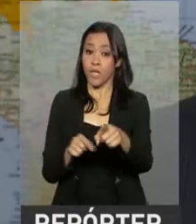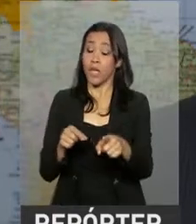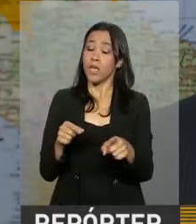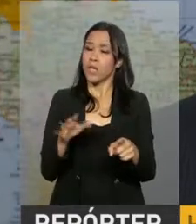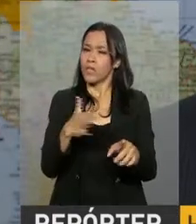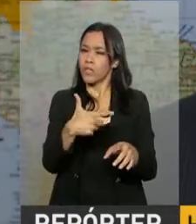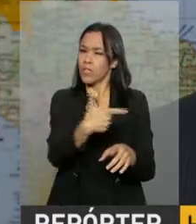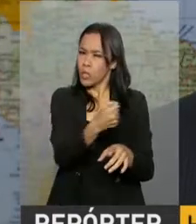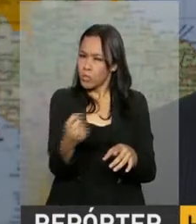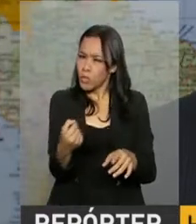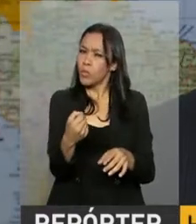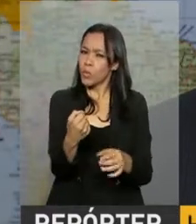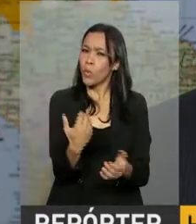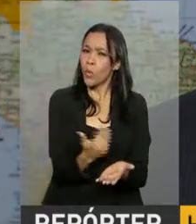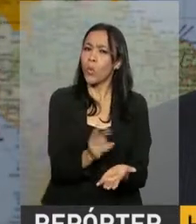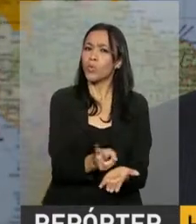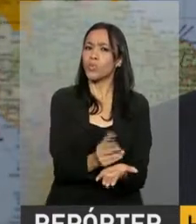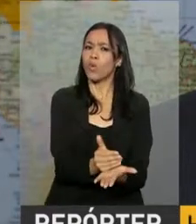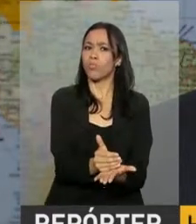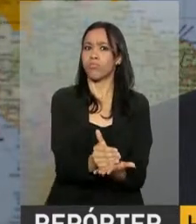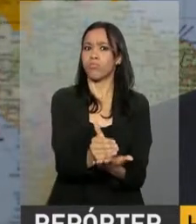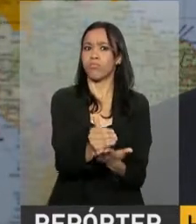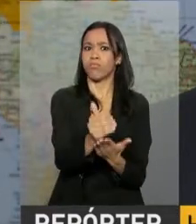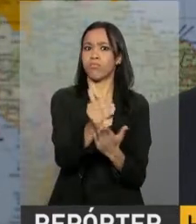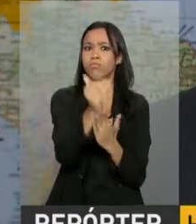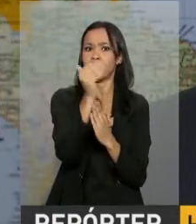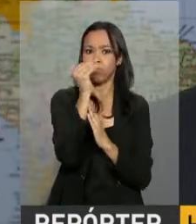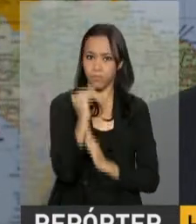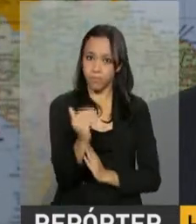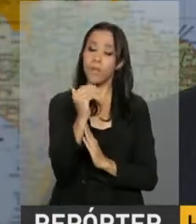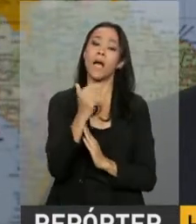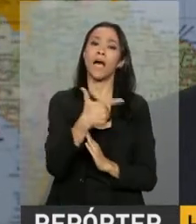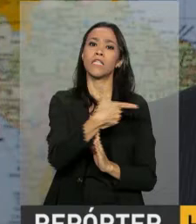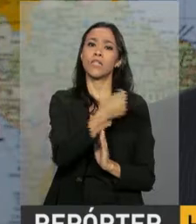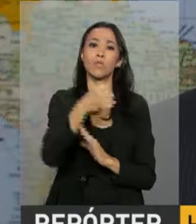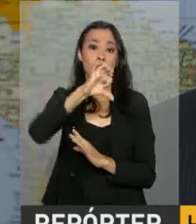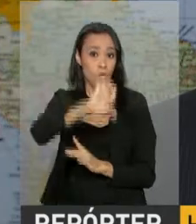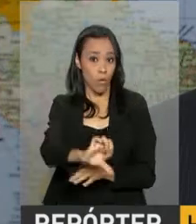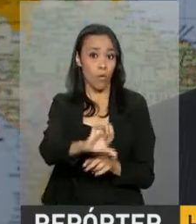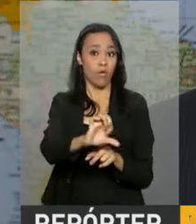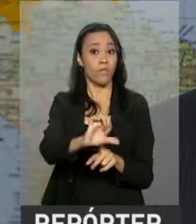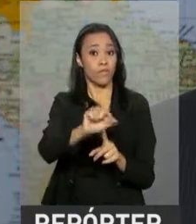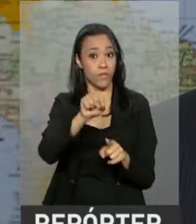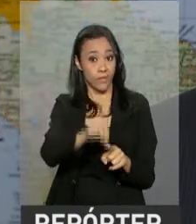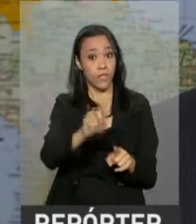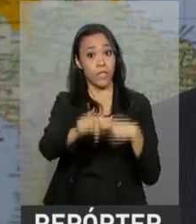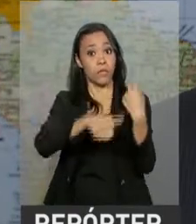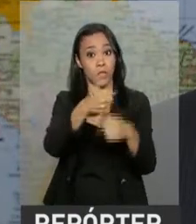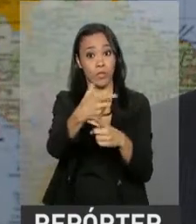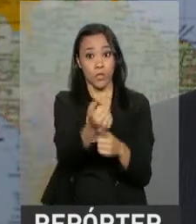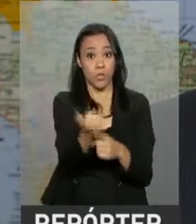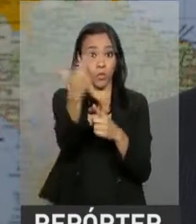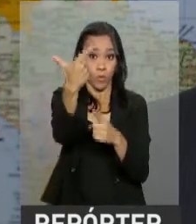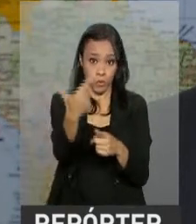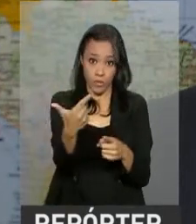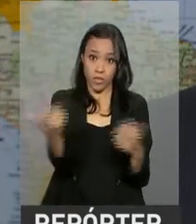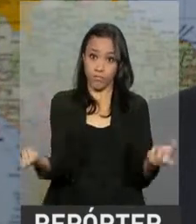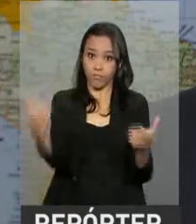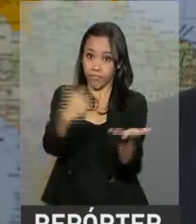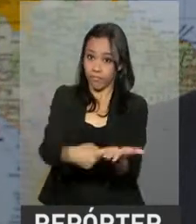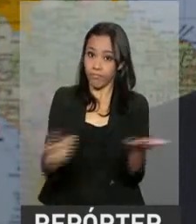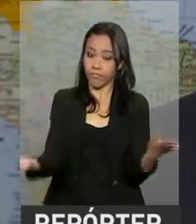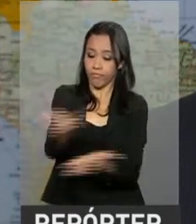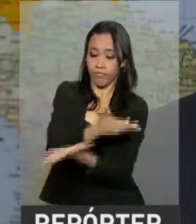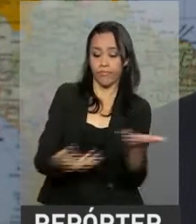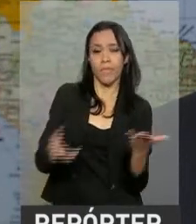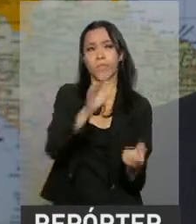meados anos 2000 e se manter crescendo até se tornar o primeiro destino em 2009 e a primeira origem 2012 ao super a aparecer